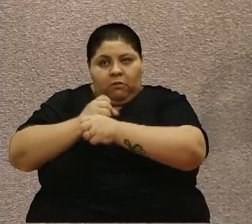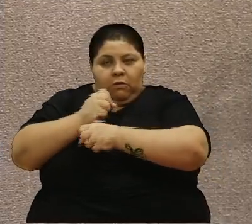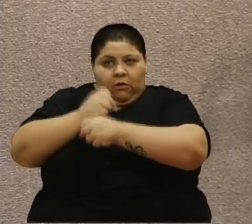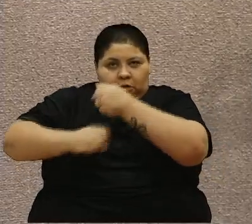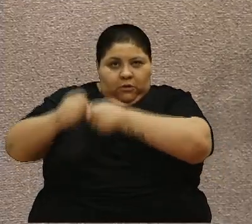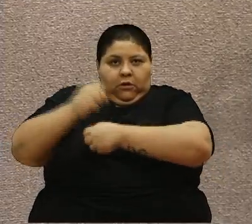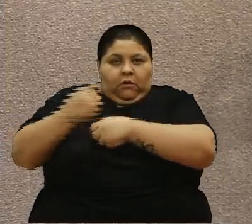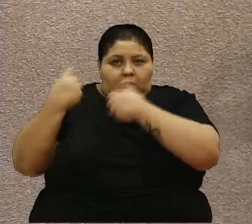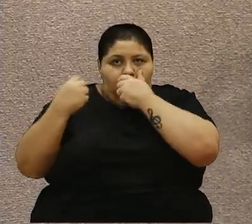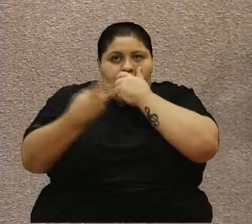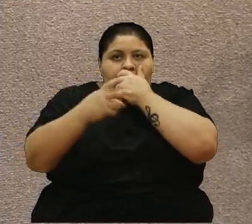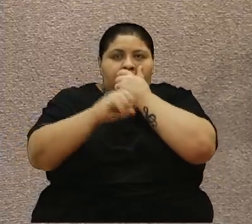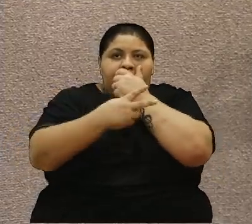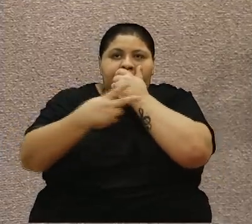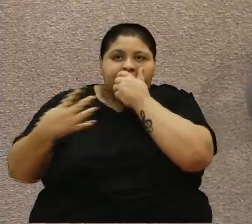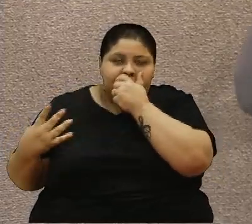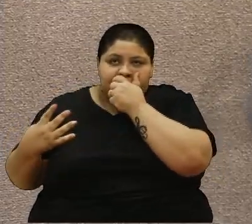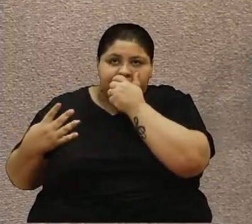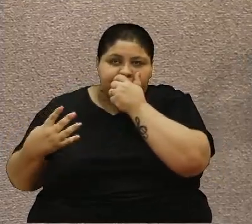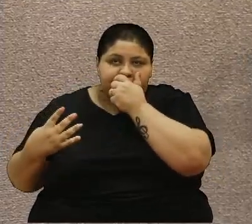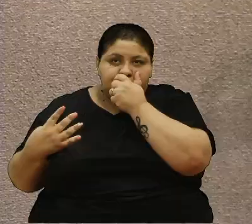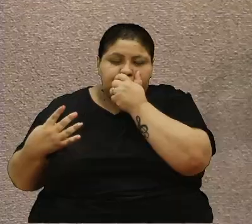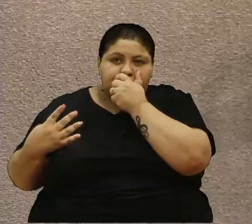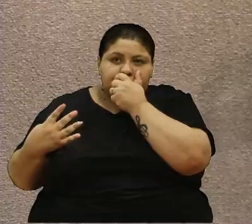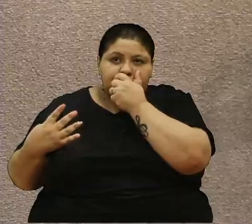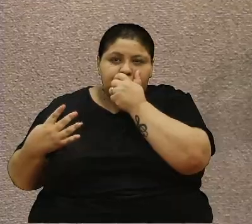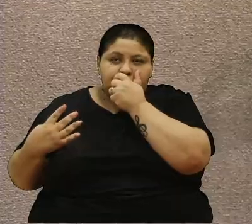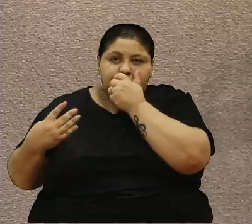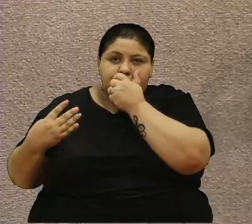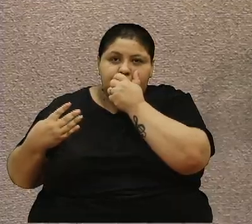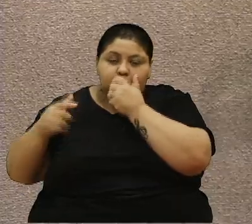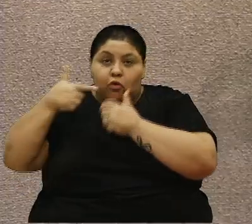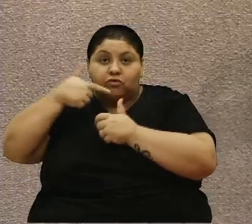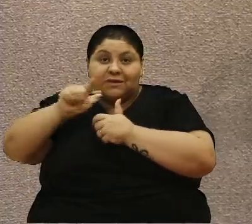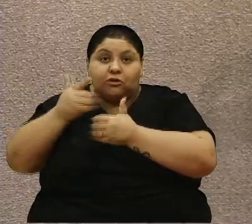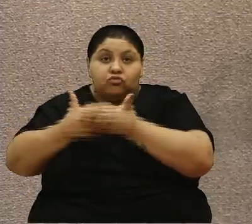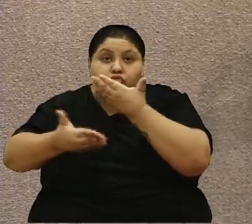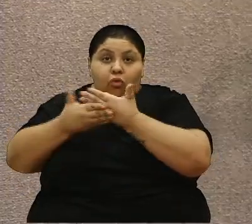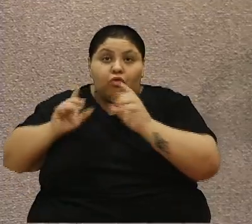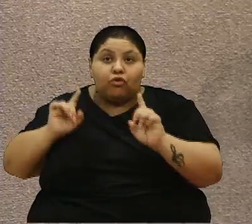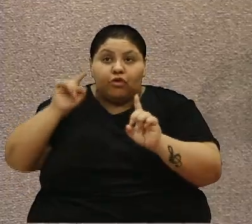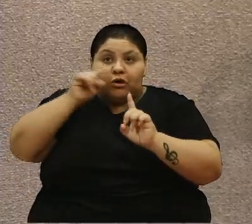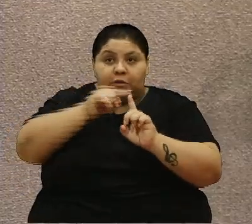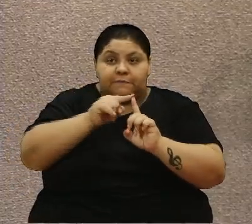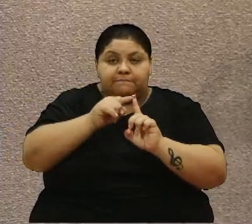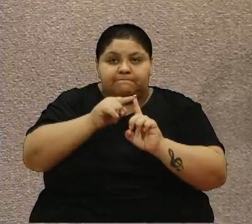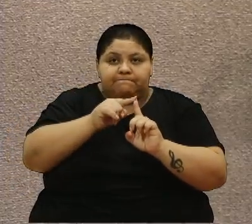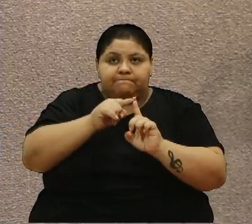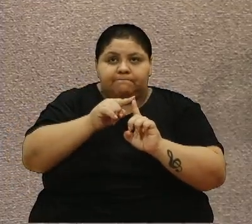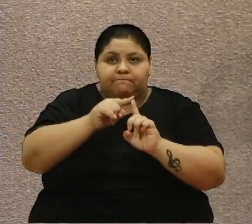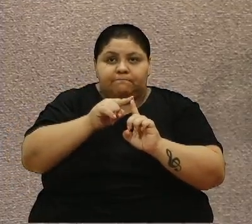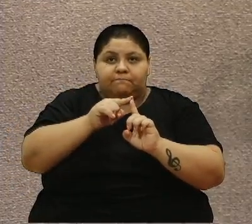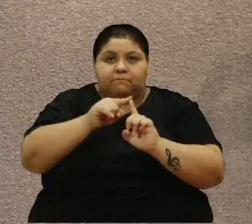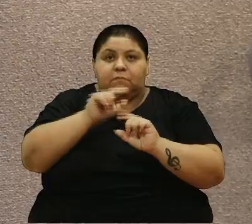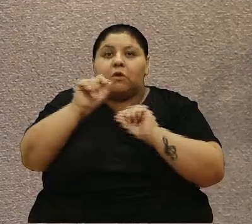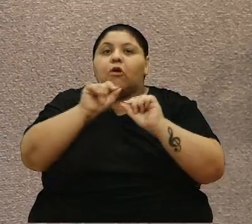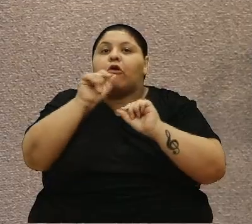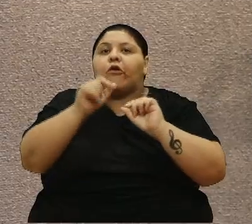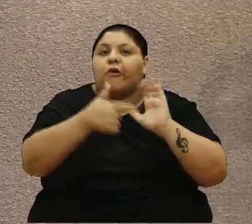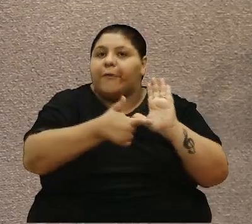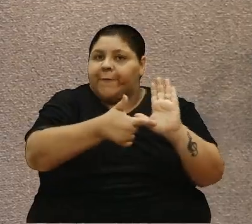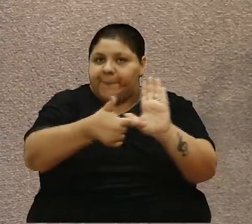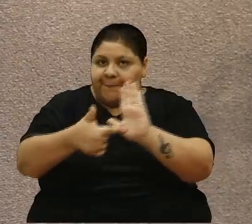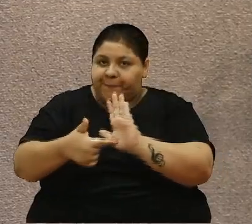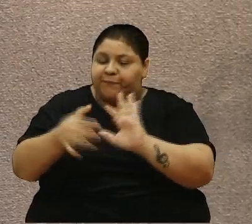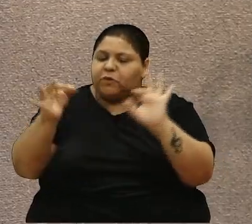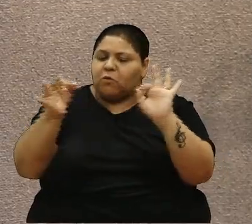ano de 2024, conquistaram todos os objetivos propostos. Então, isso mostra o quê? A